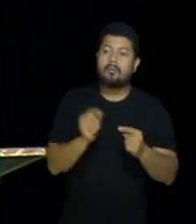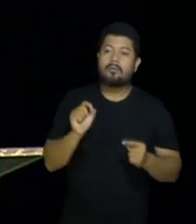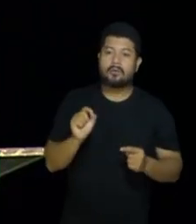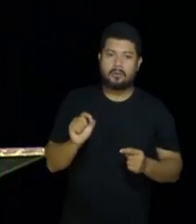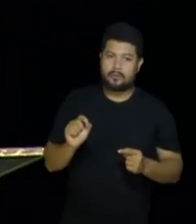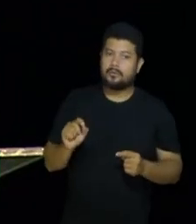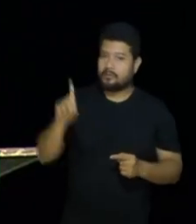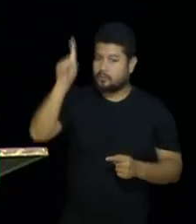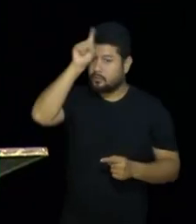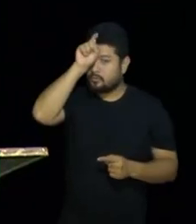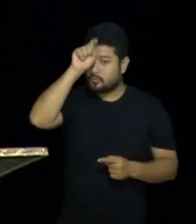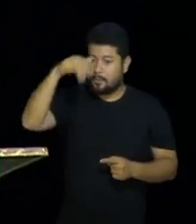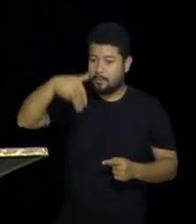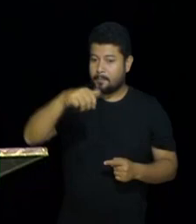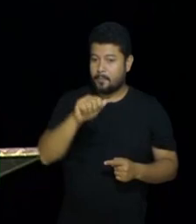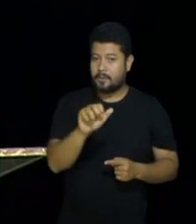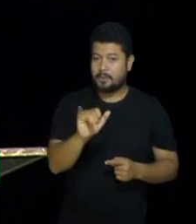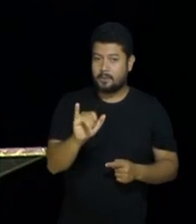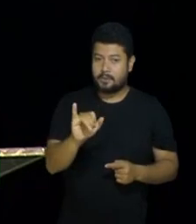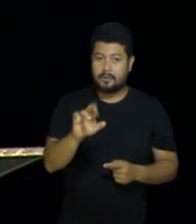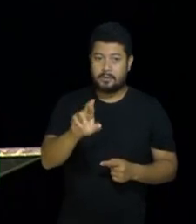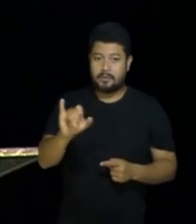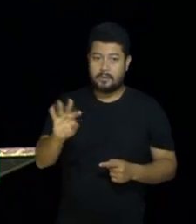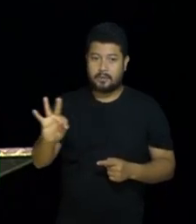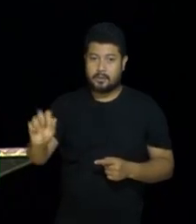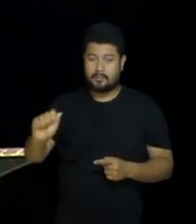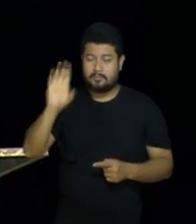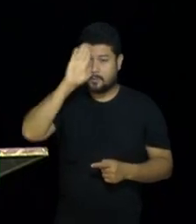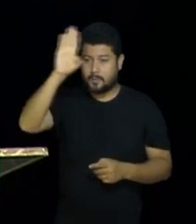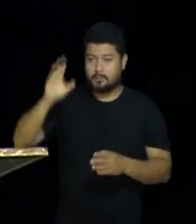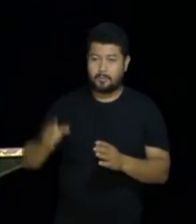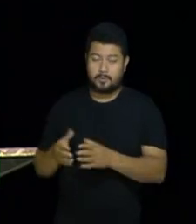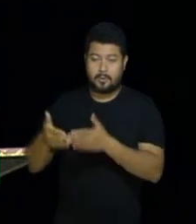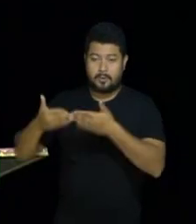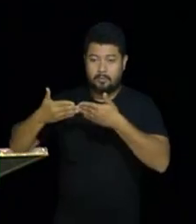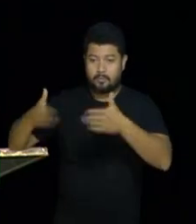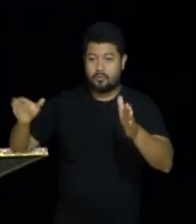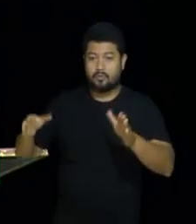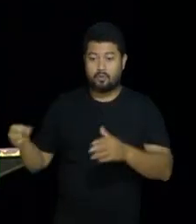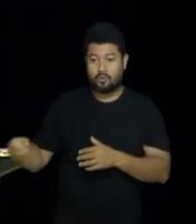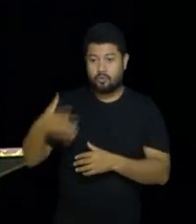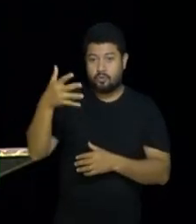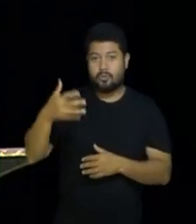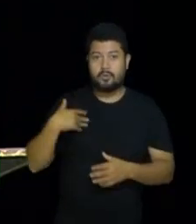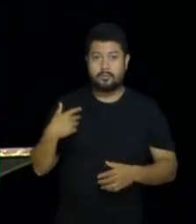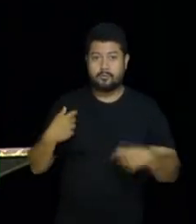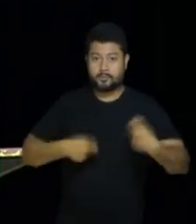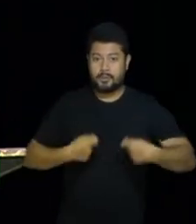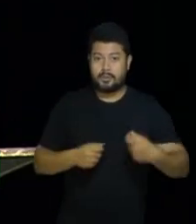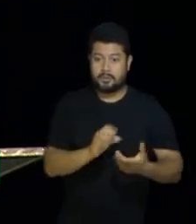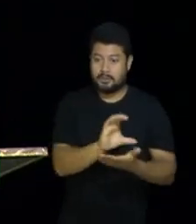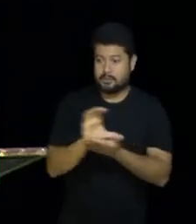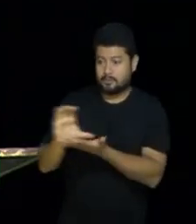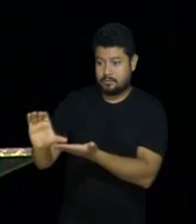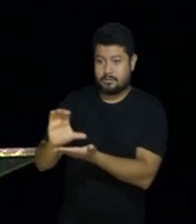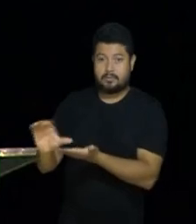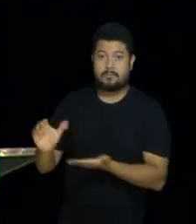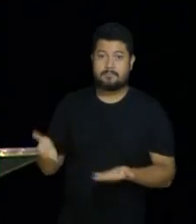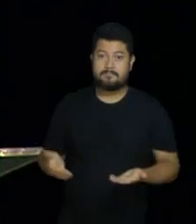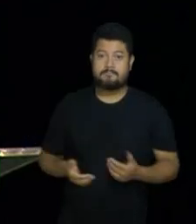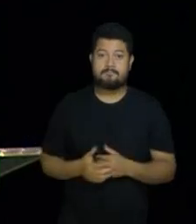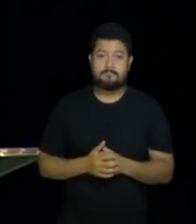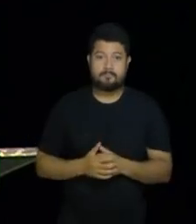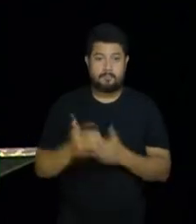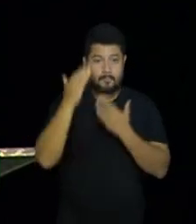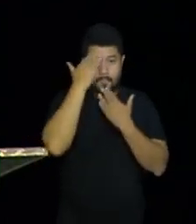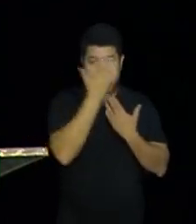Marieta, principalmente na abertura do novo complexo, o qual nós estamos dependendo do custeio mensal. É isso. Obrigado a